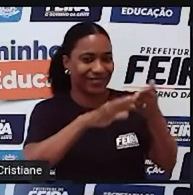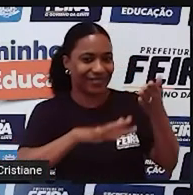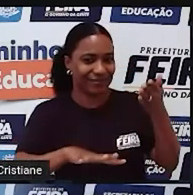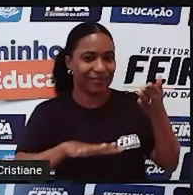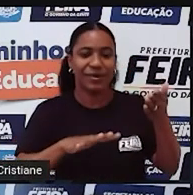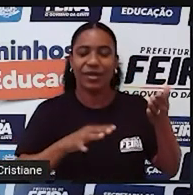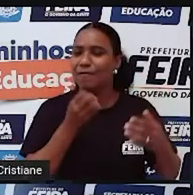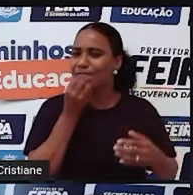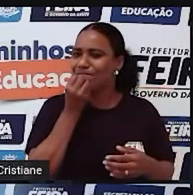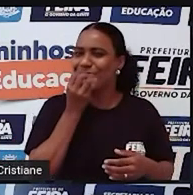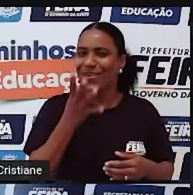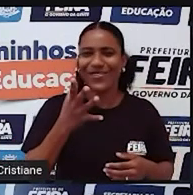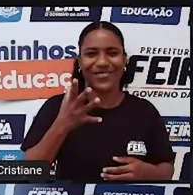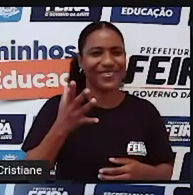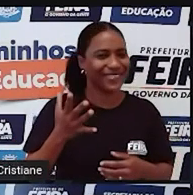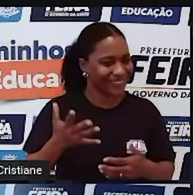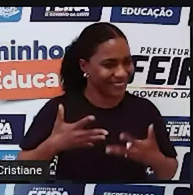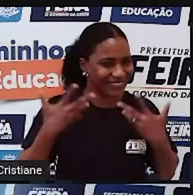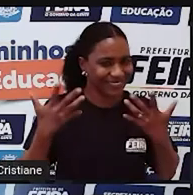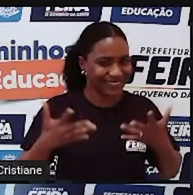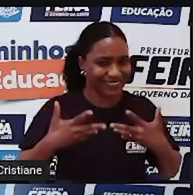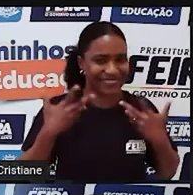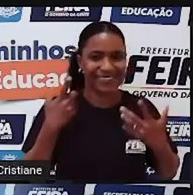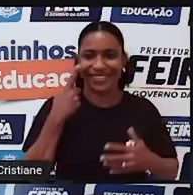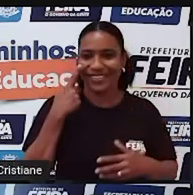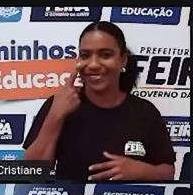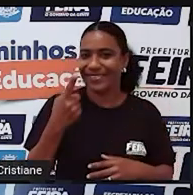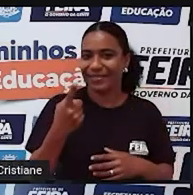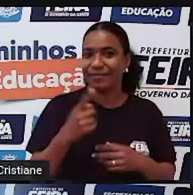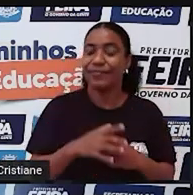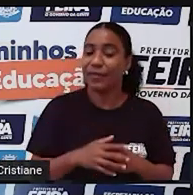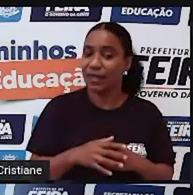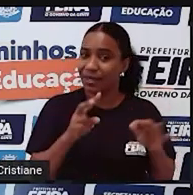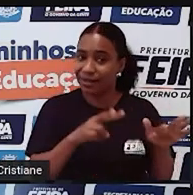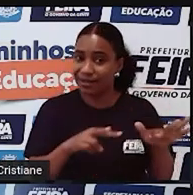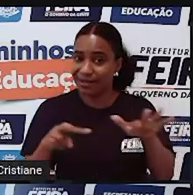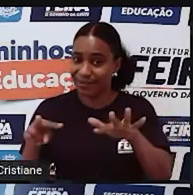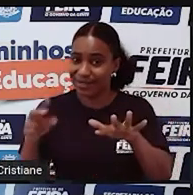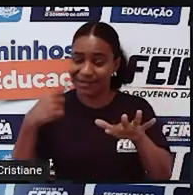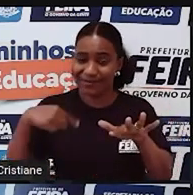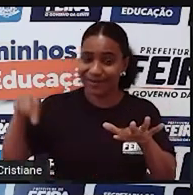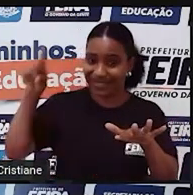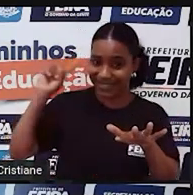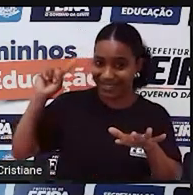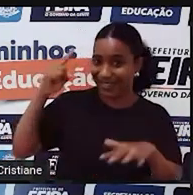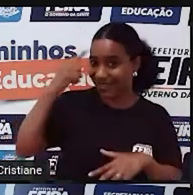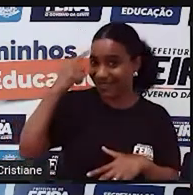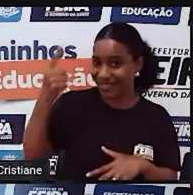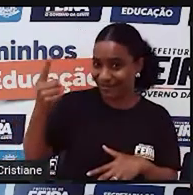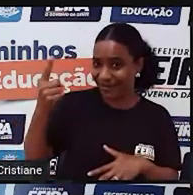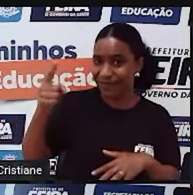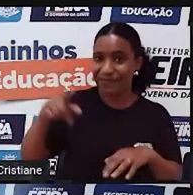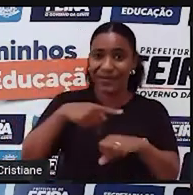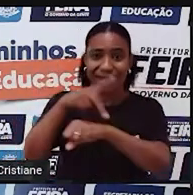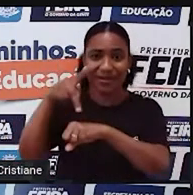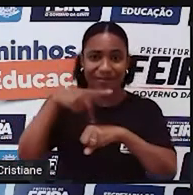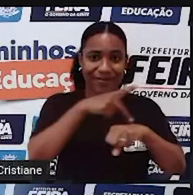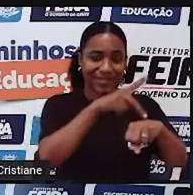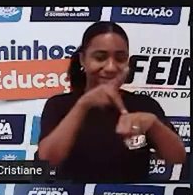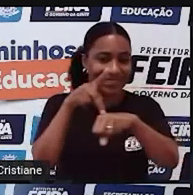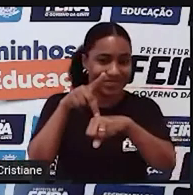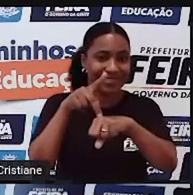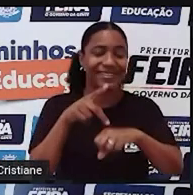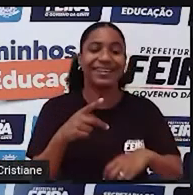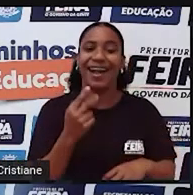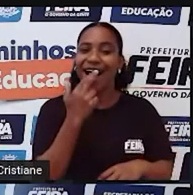atividade super divertida. Na semana passada, você descobriu os países que utilizam a língua inglesa